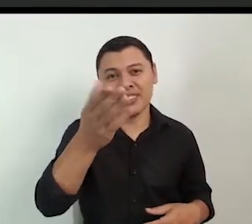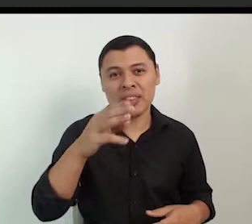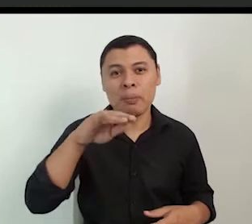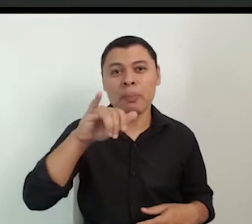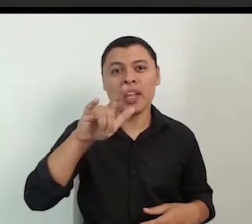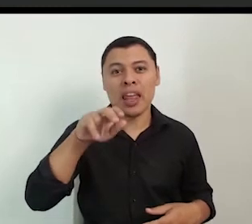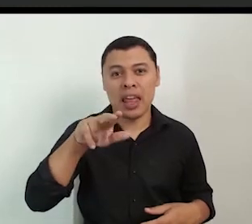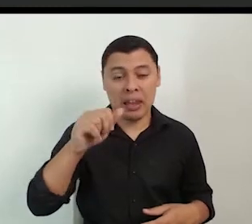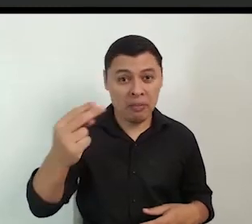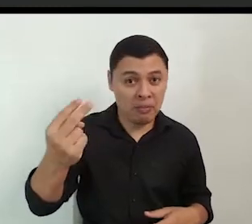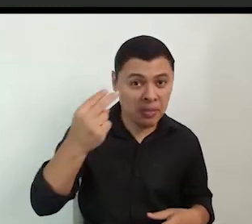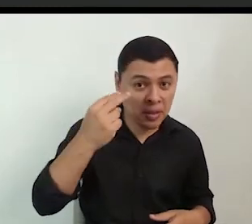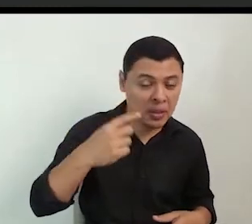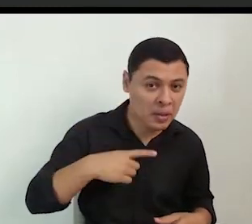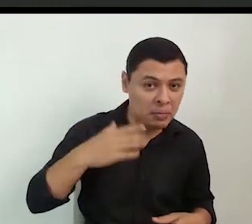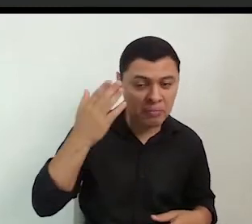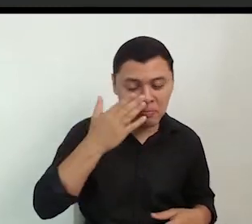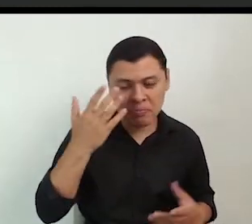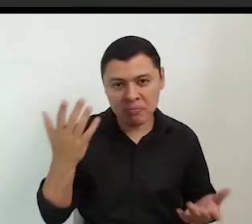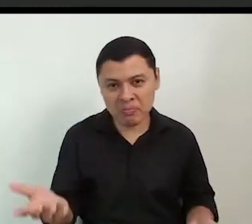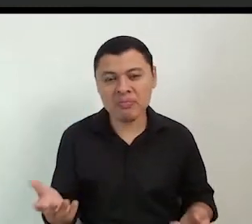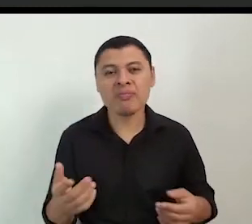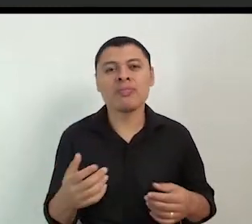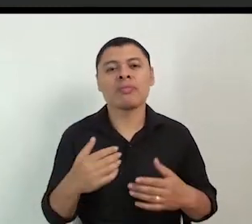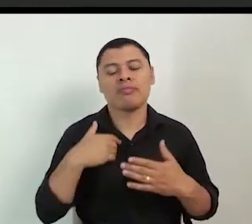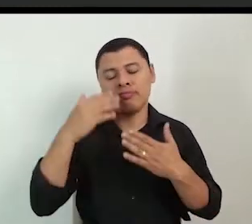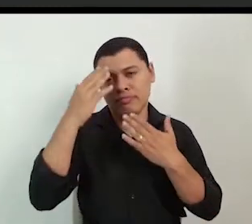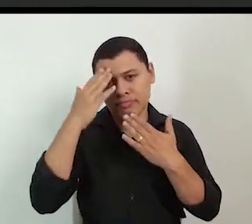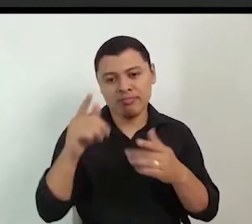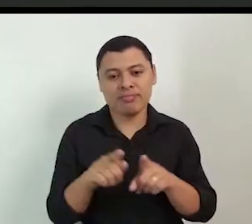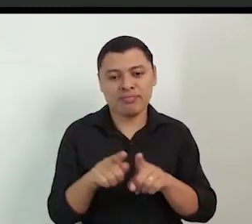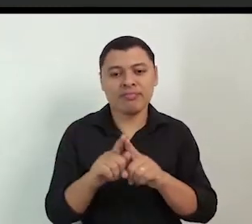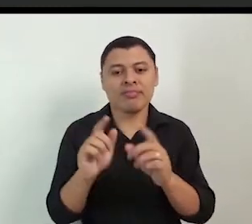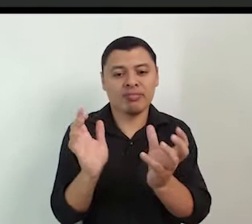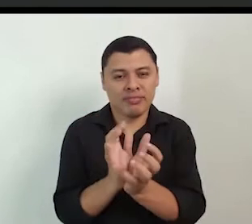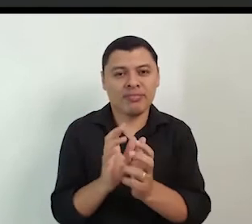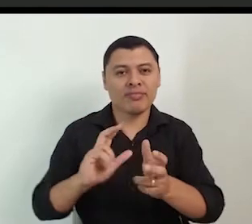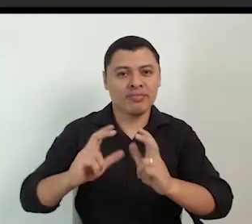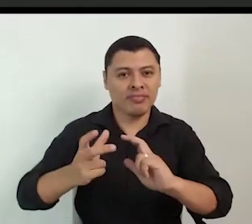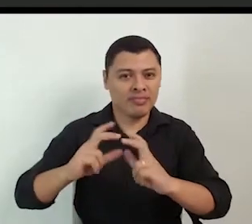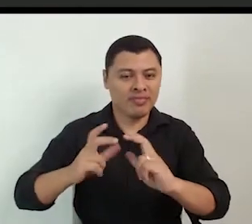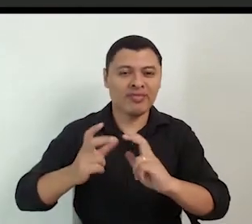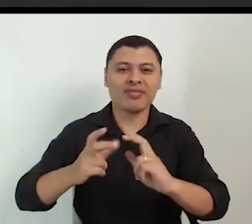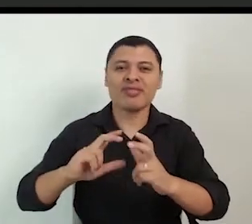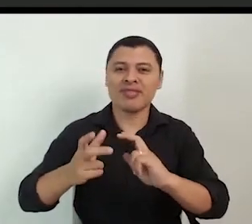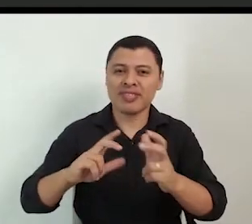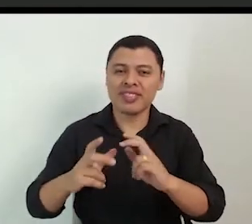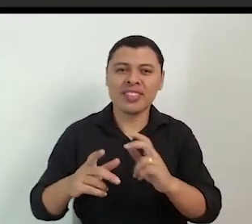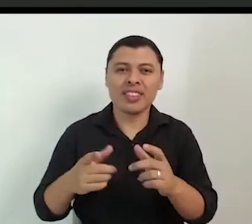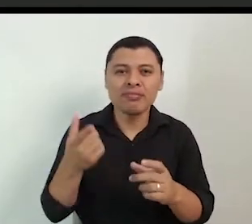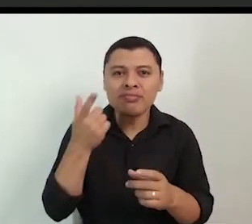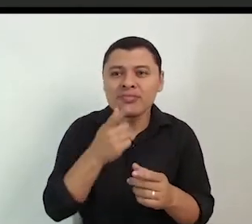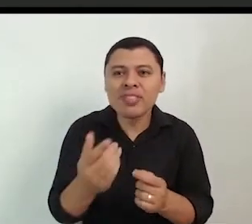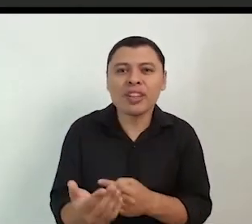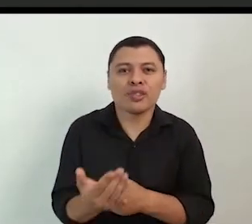vendo a gente nesse momento, e os meus agradecimentos para toda a equipe do TDC que fez essa amizade